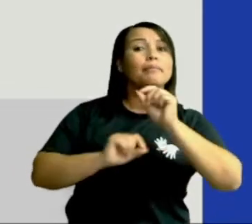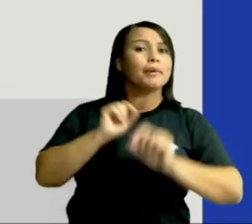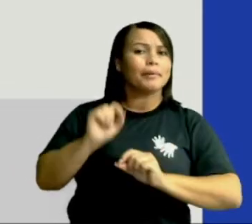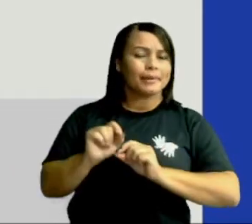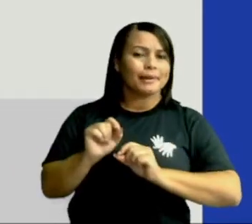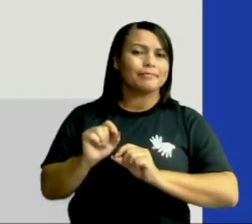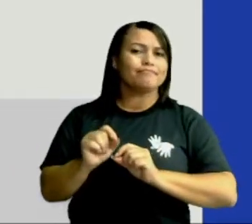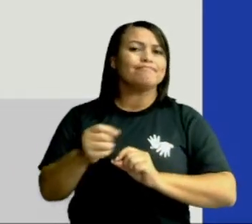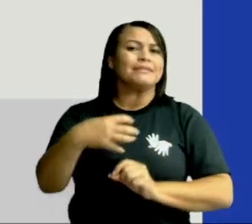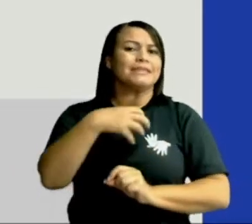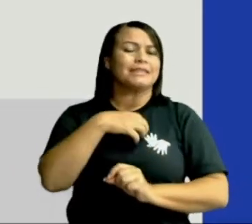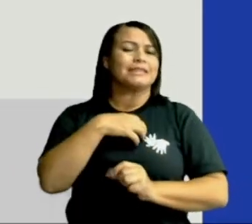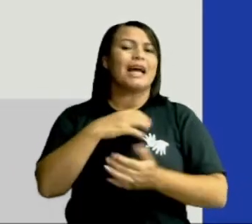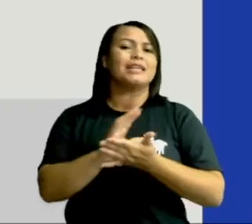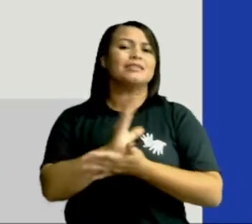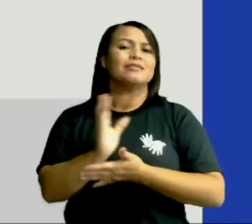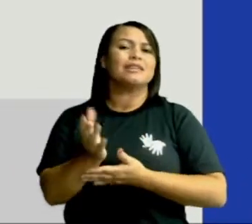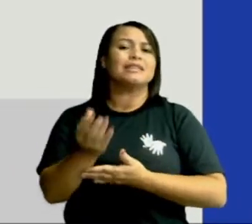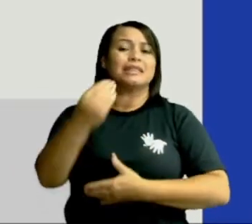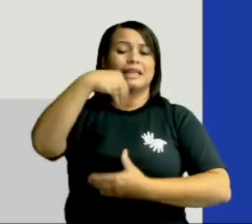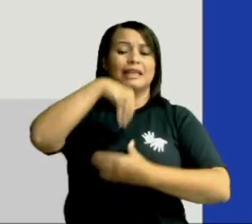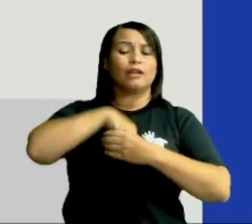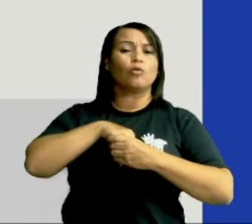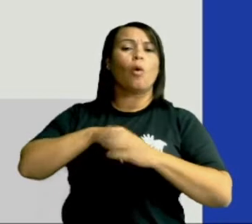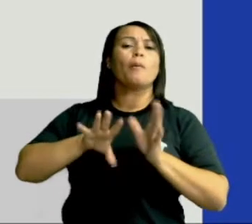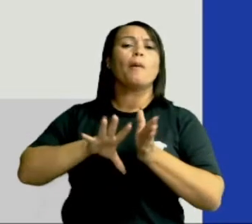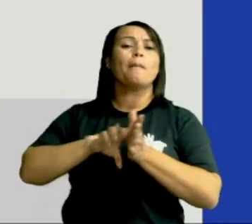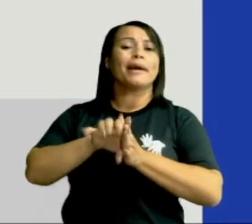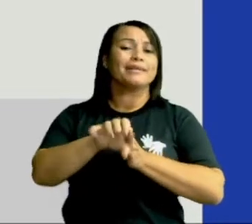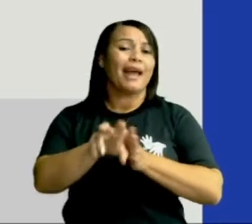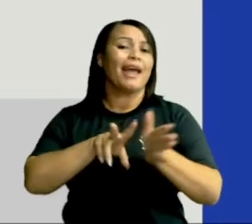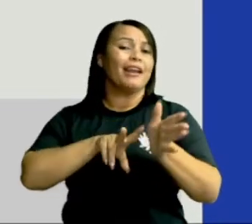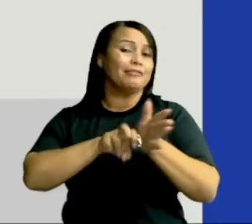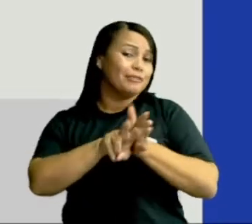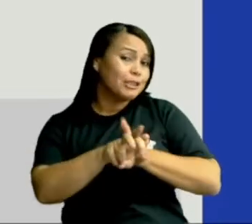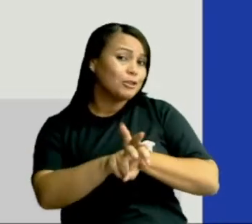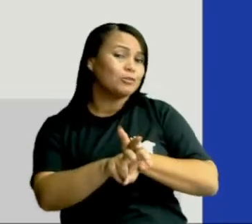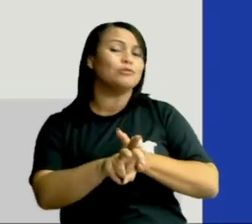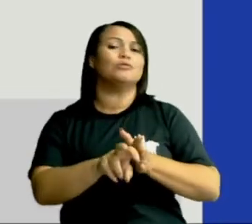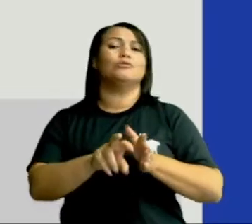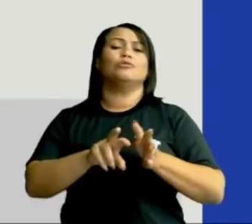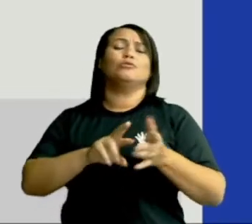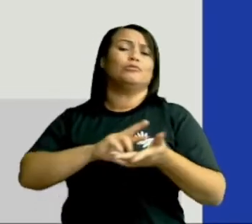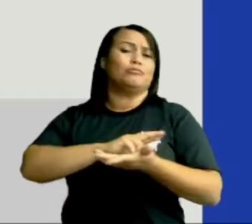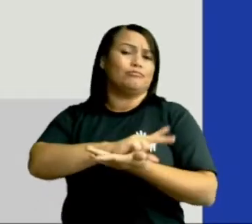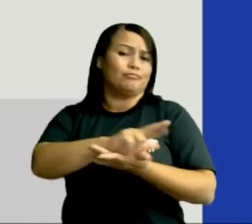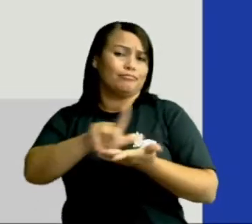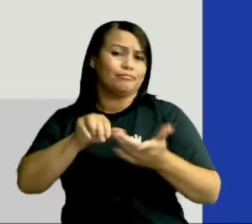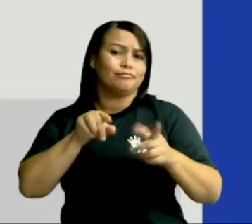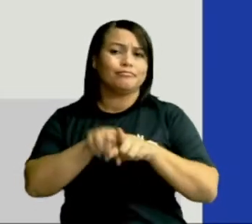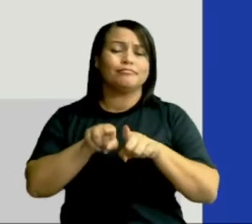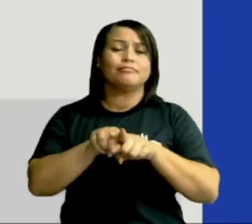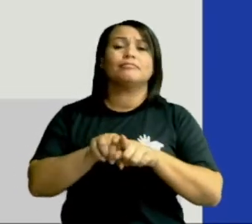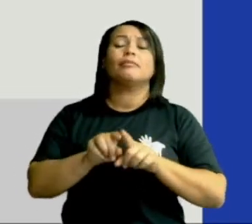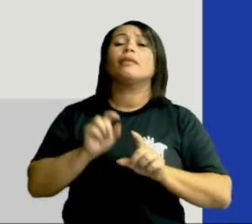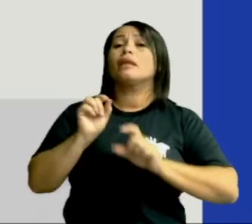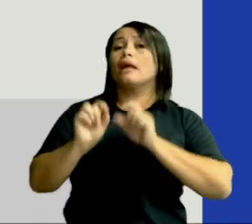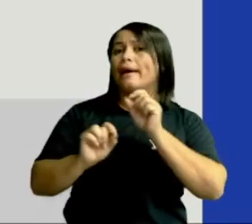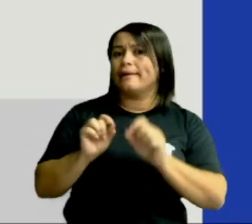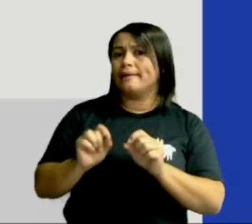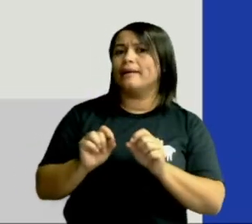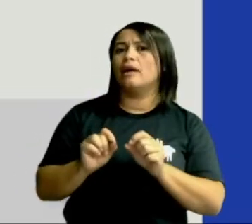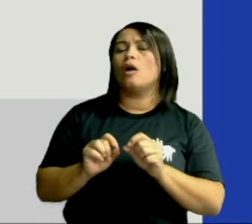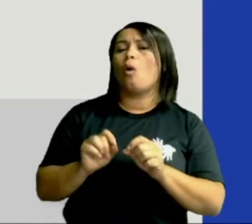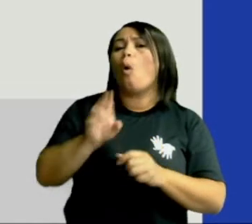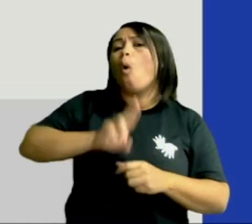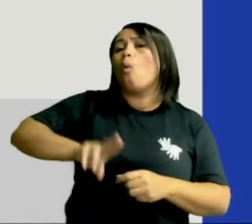provocadas por agentes infecciosos, por bactérias, por vírus, por protozoários, e que